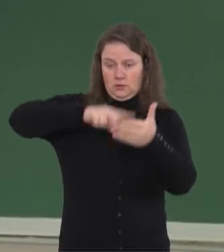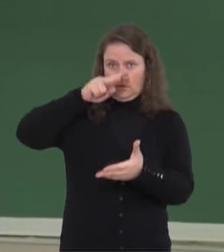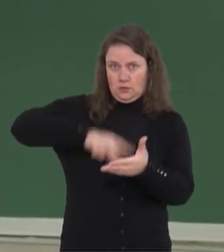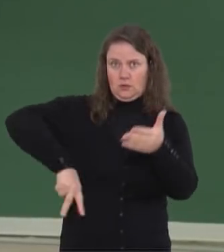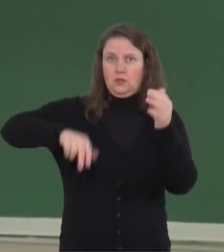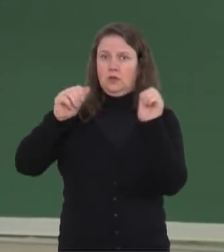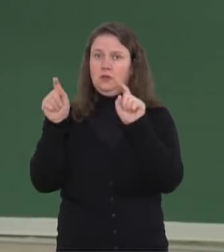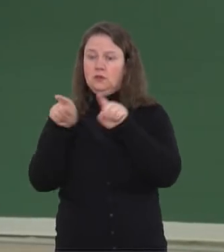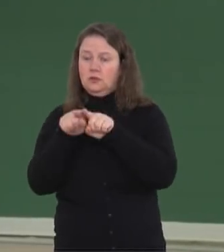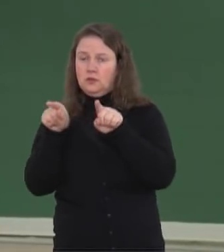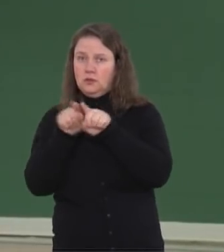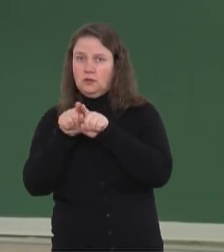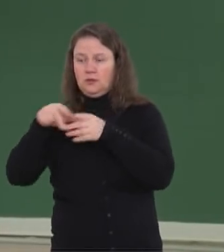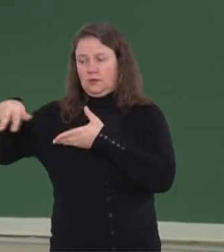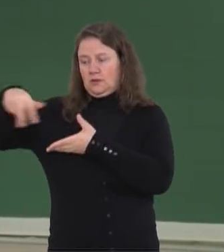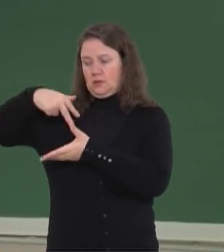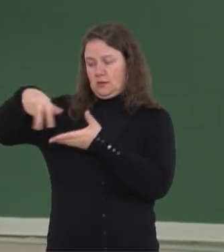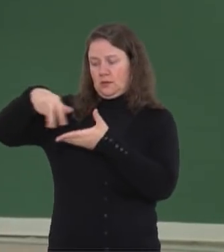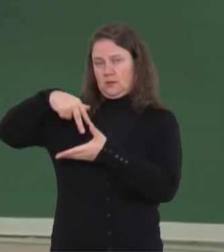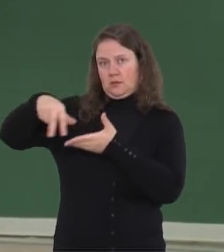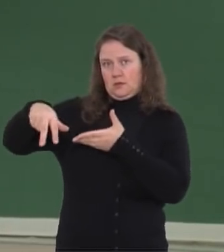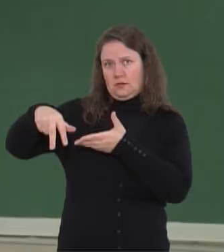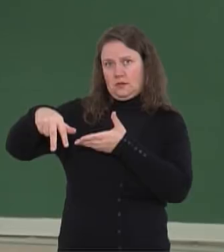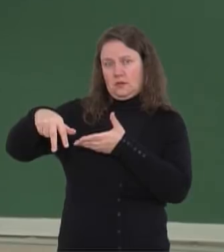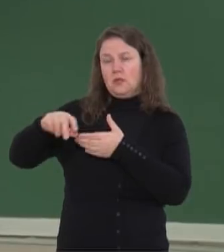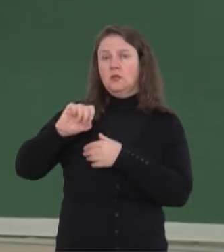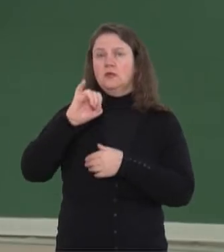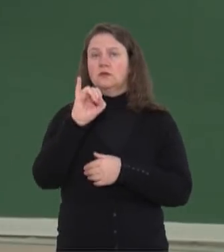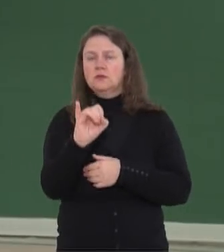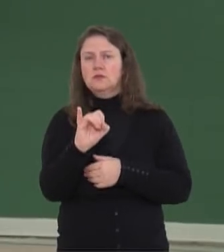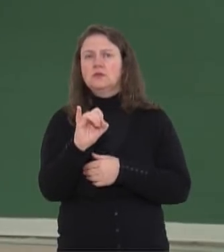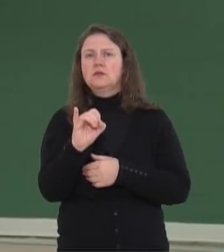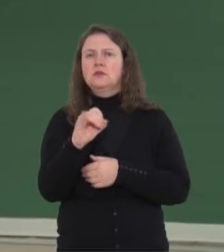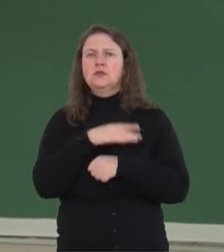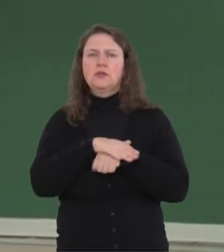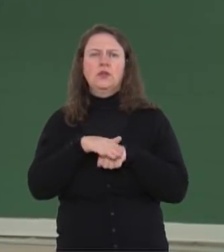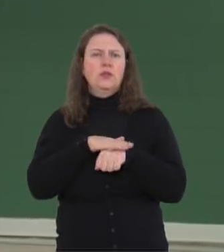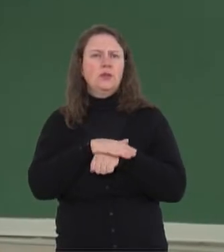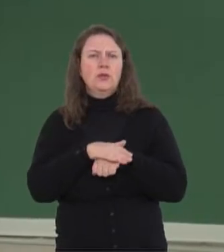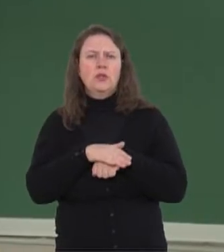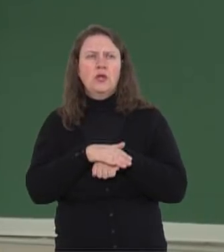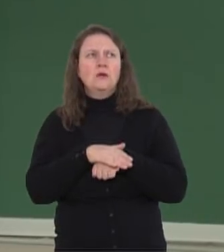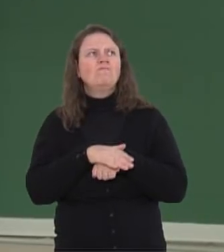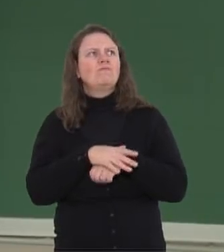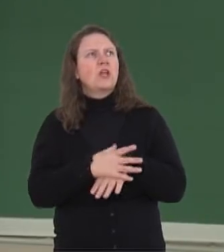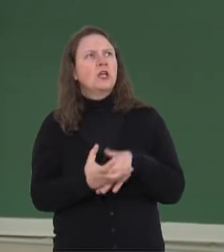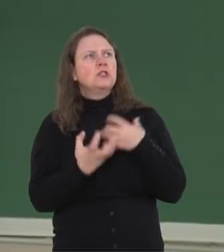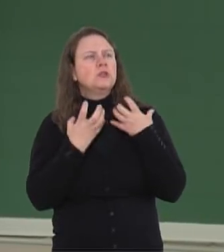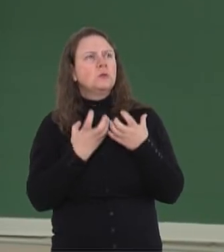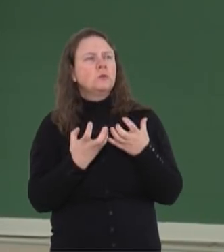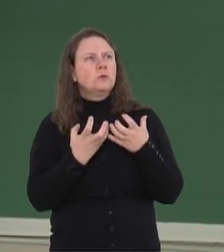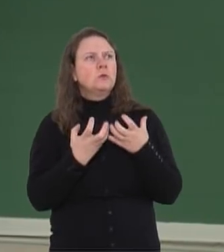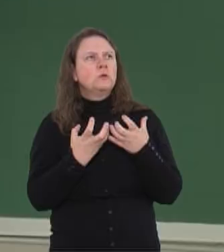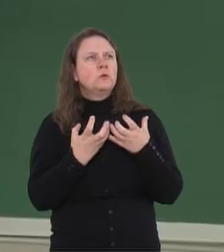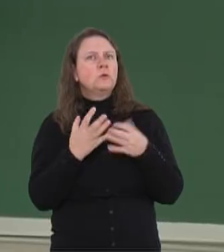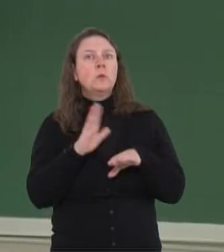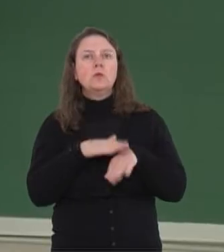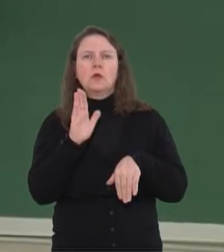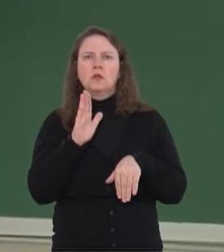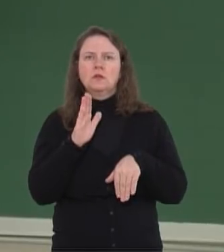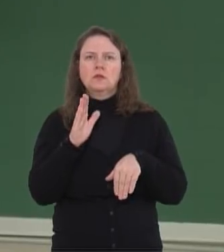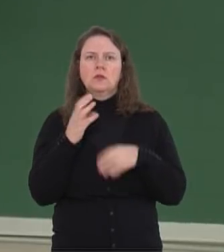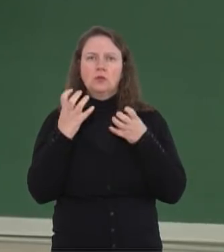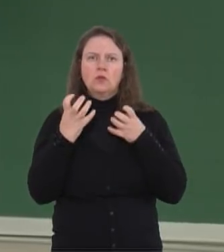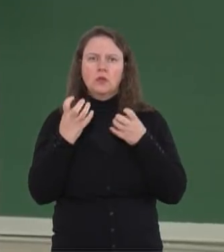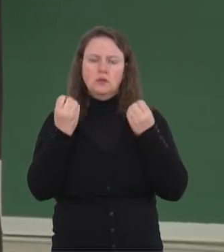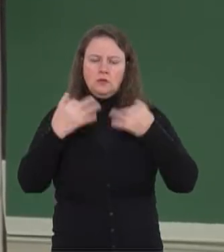você gosta de algo a mais. Como é que eu vou fazer isso? Vou ficar colocando and e and? Não,